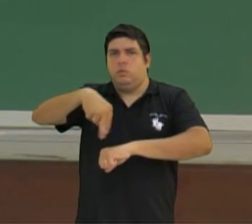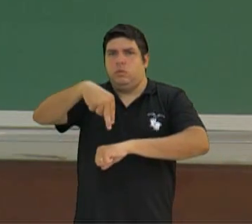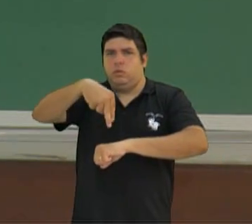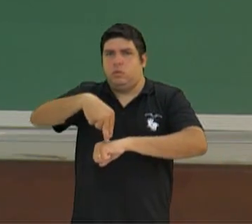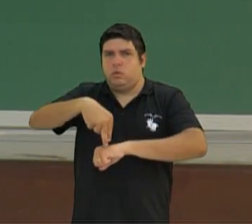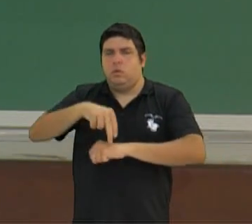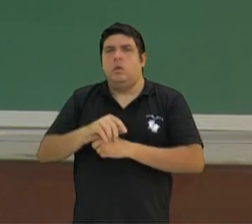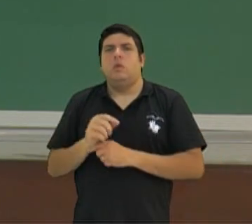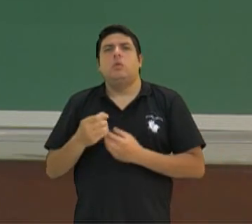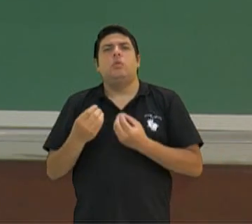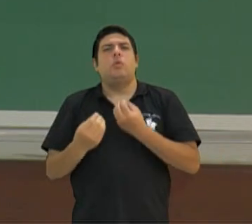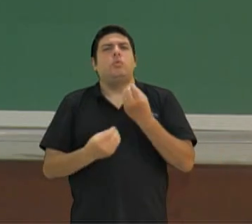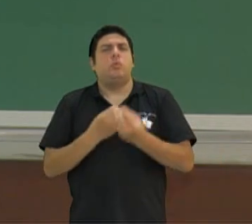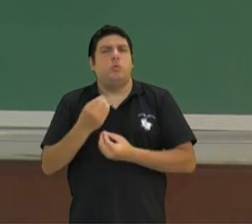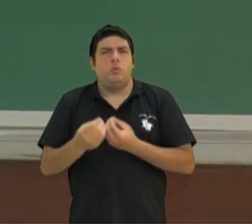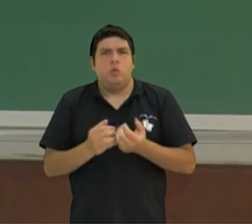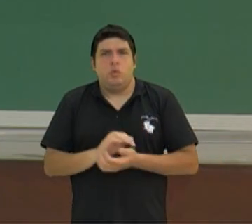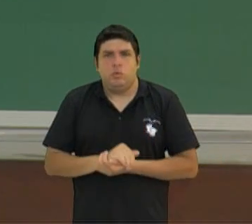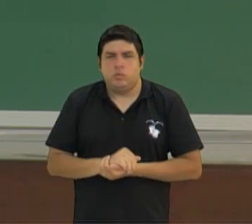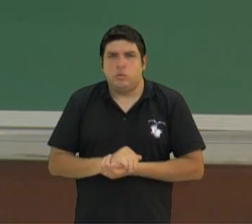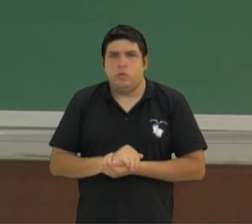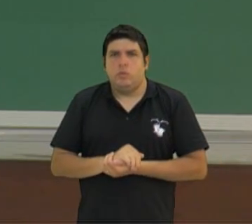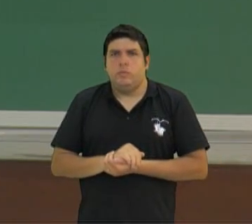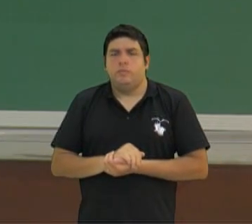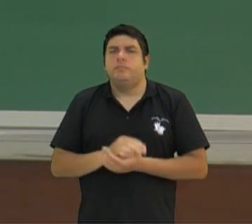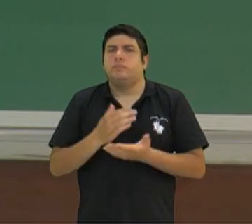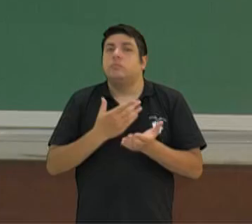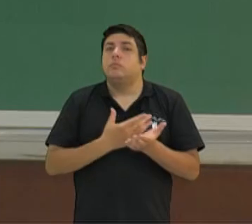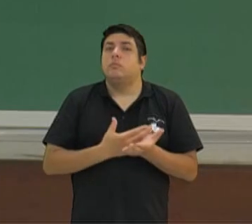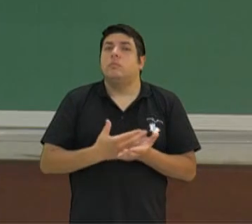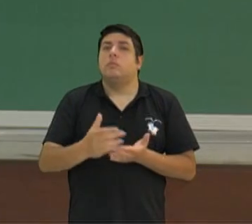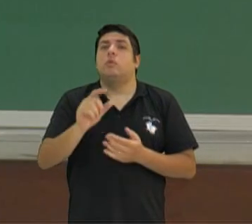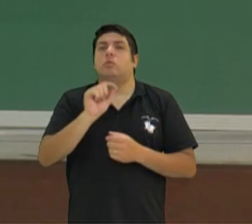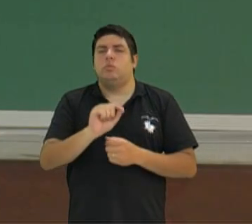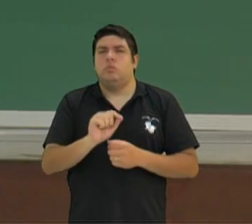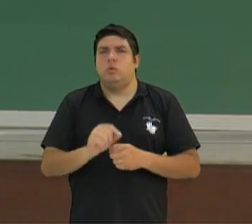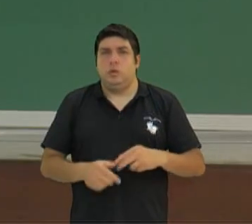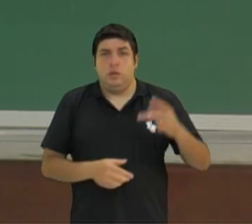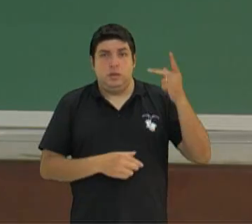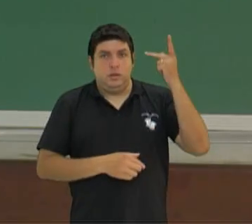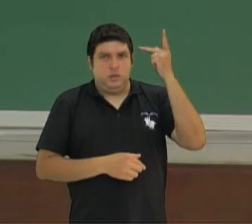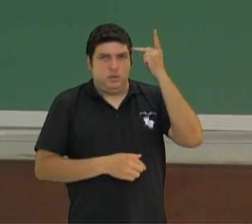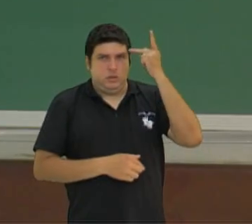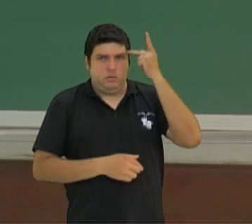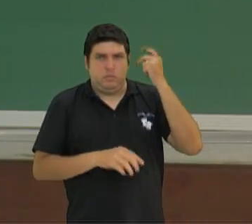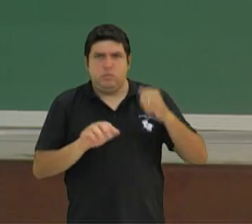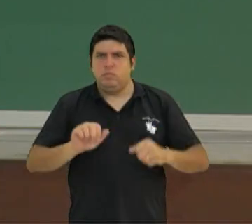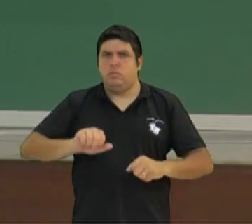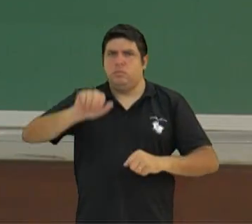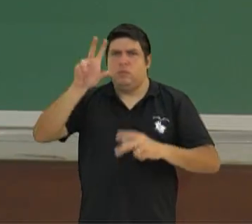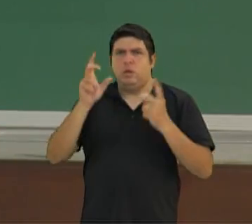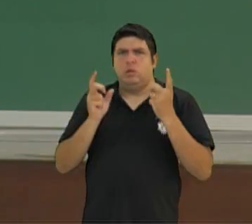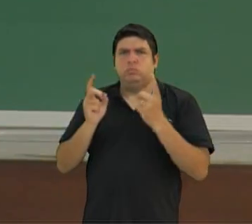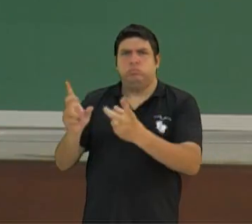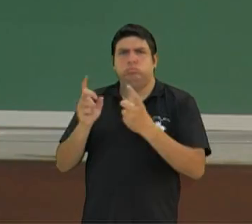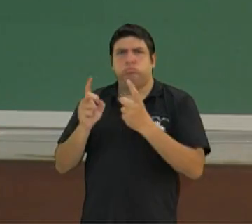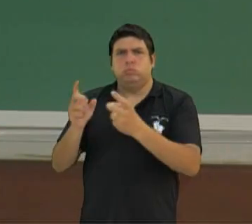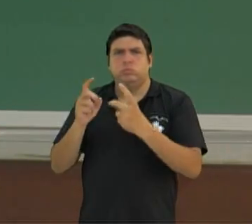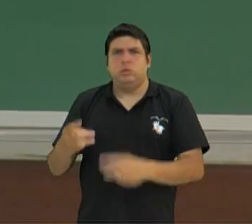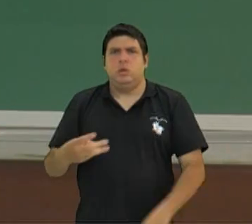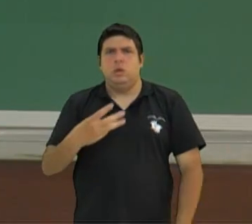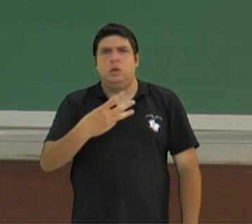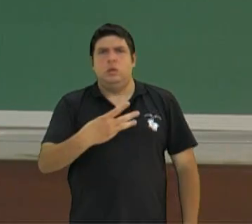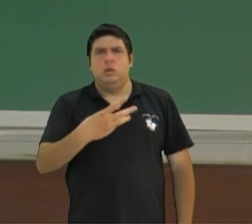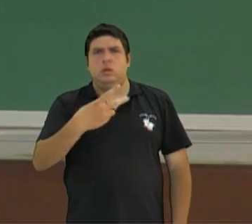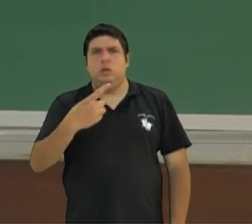setor industrial, quais são? Então, começamos ali com São Paulo, que é esse que está em verde, com 31,2%.